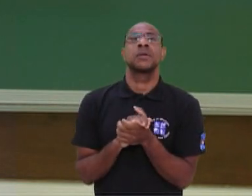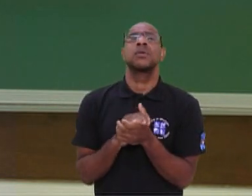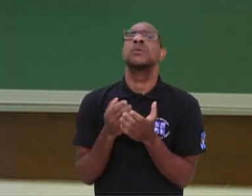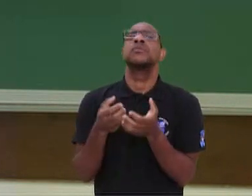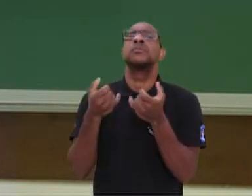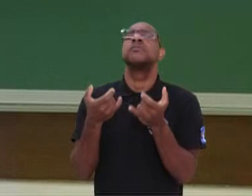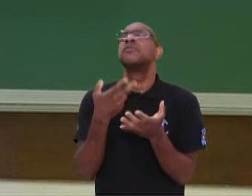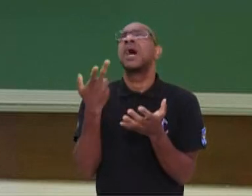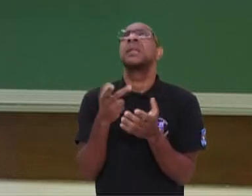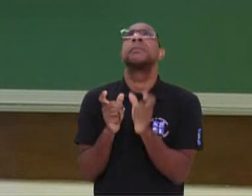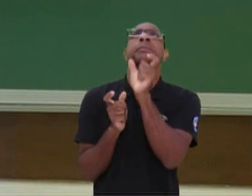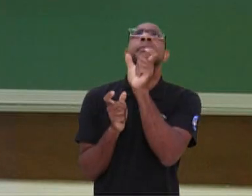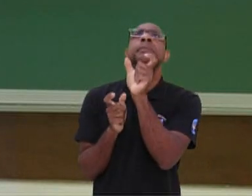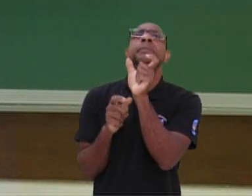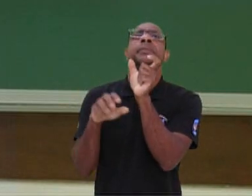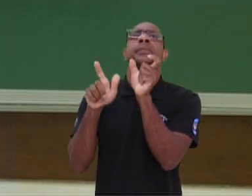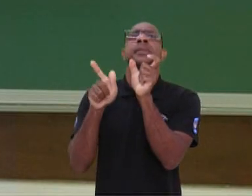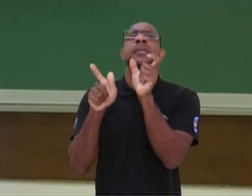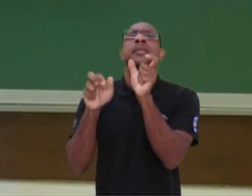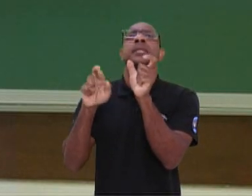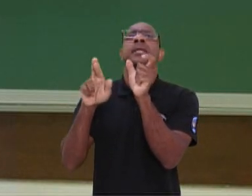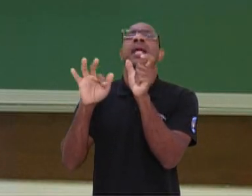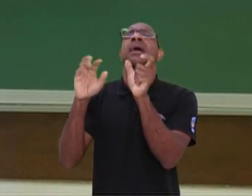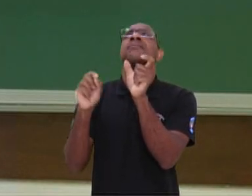em gráfico, do que você se lembra?